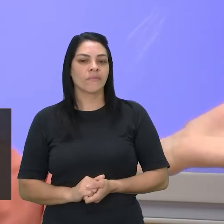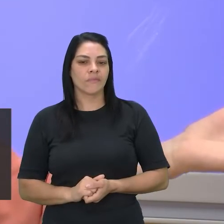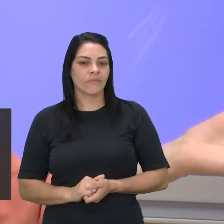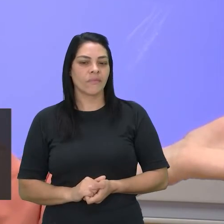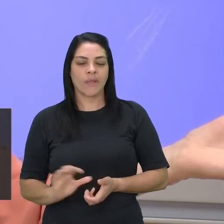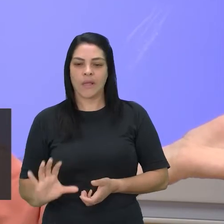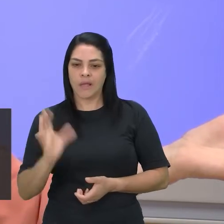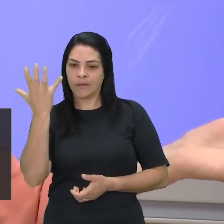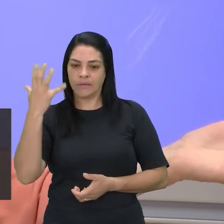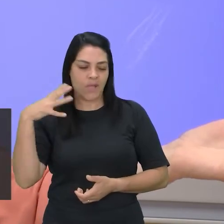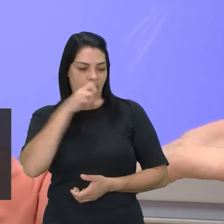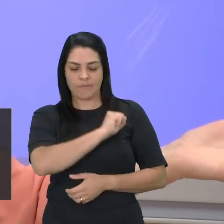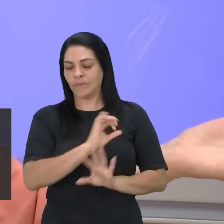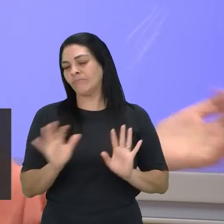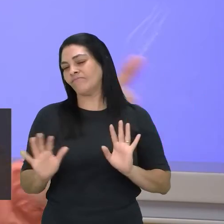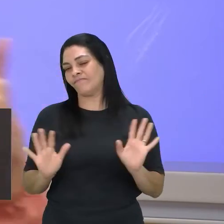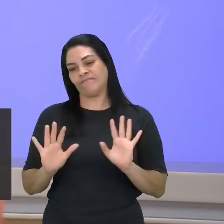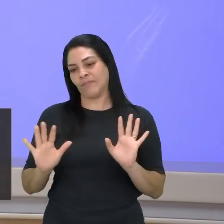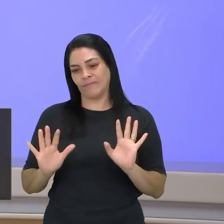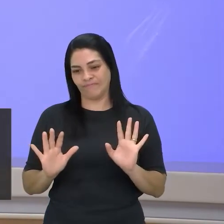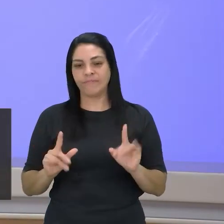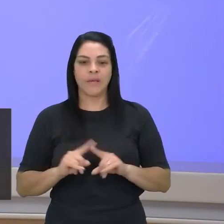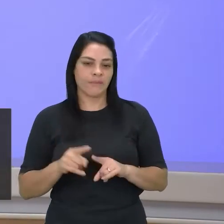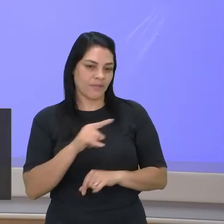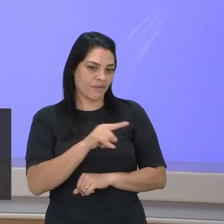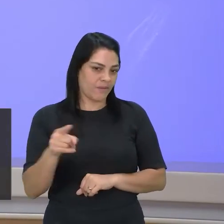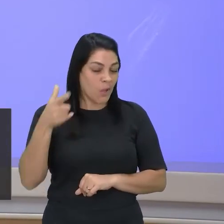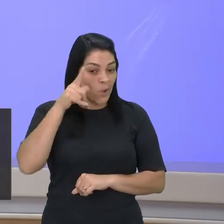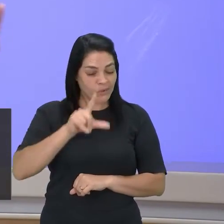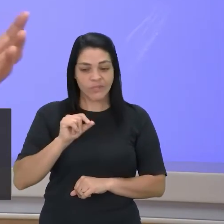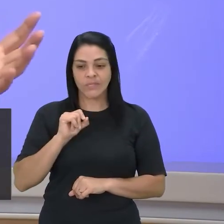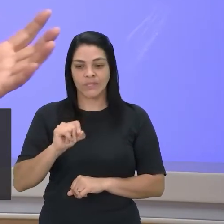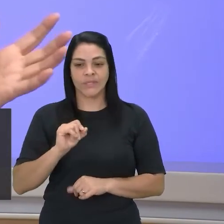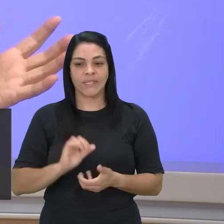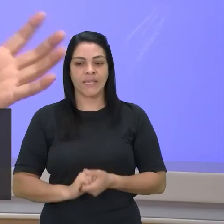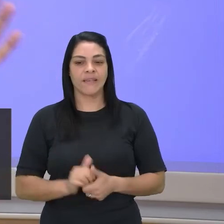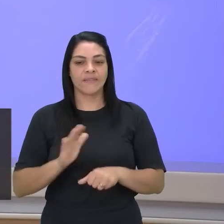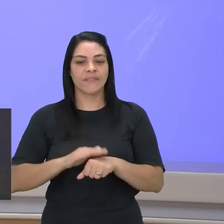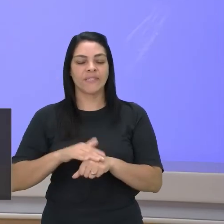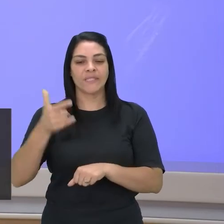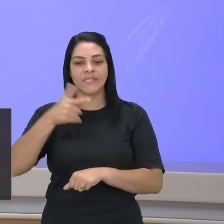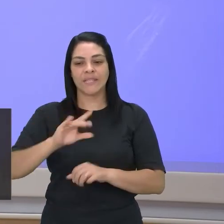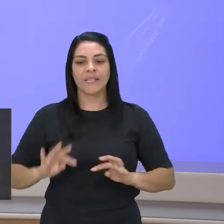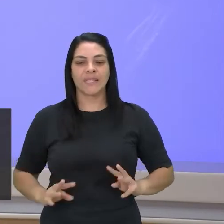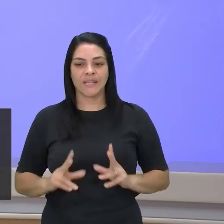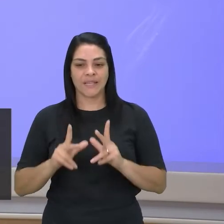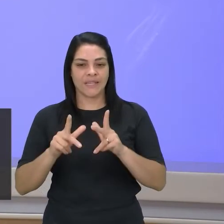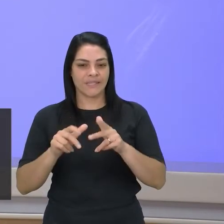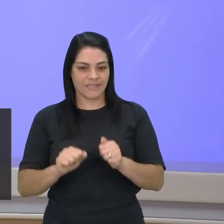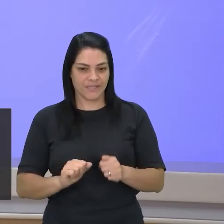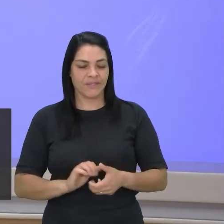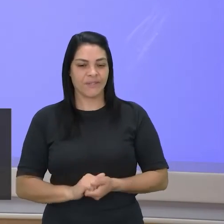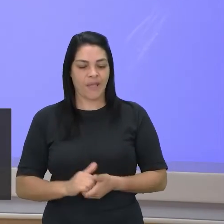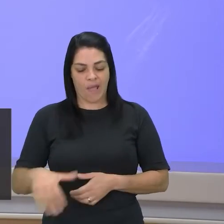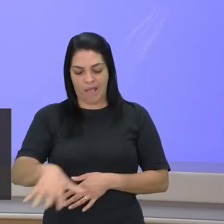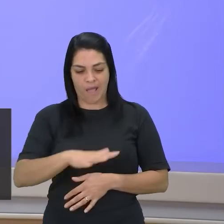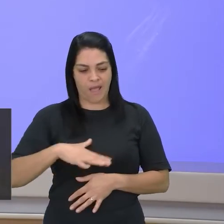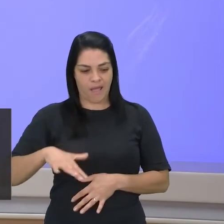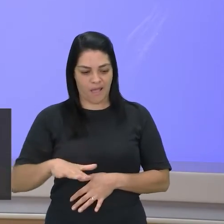acontece rapidamente, você sabe disso. Exatamente. Mas para você conseguir retomar toda aquela área que